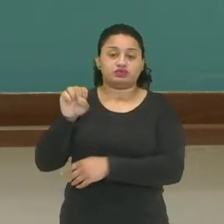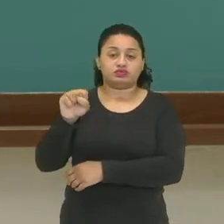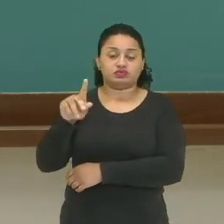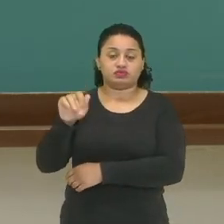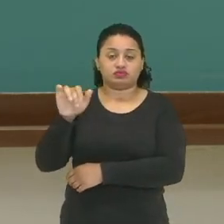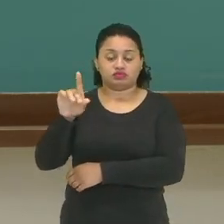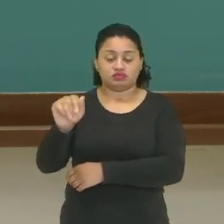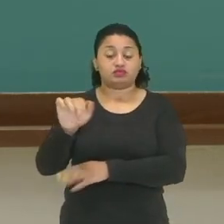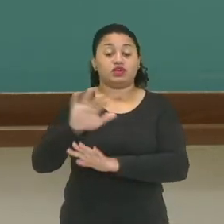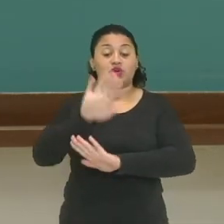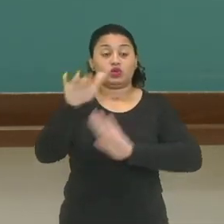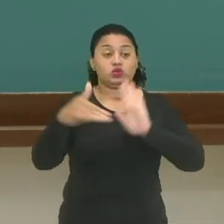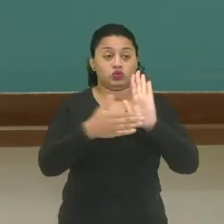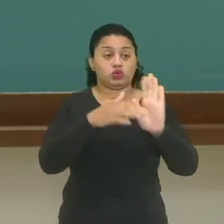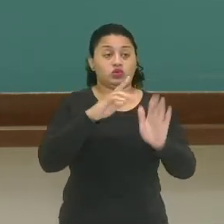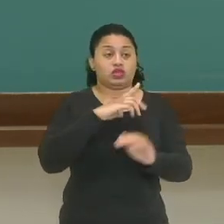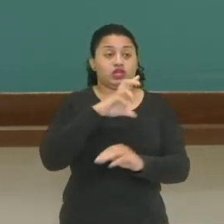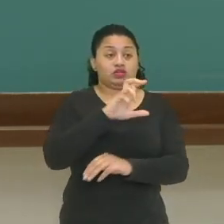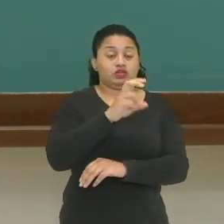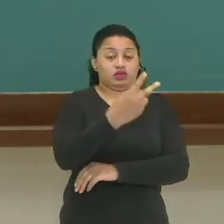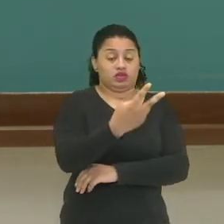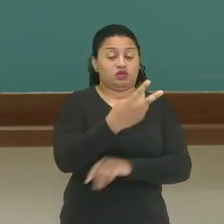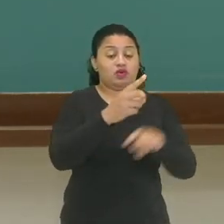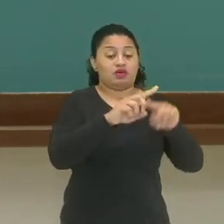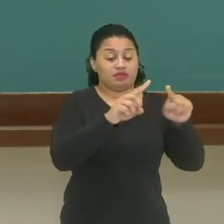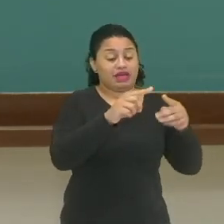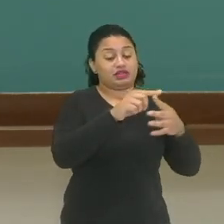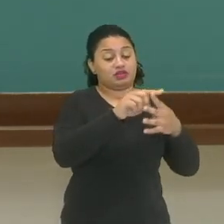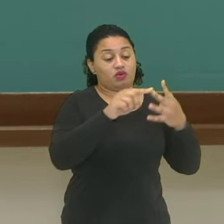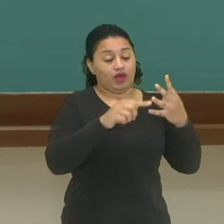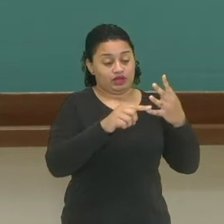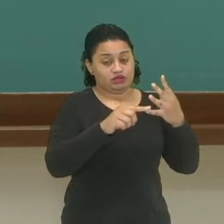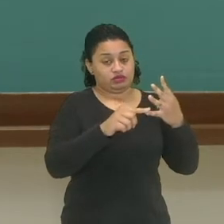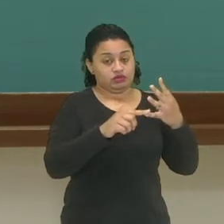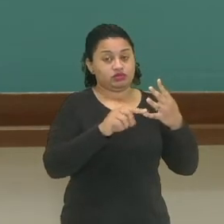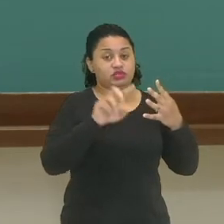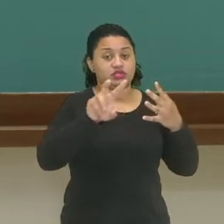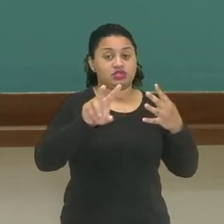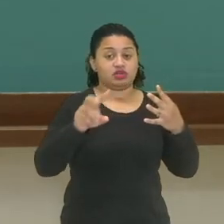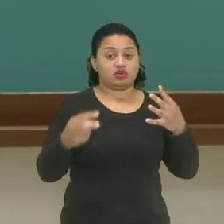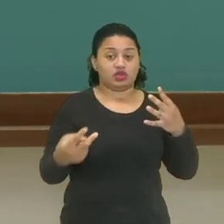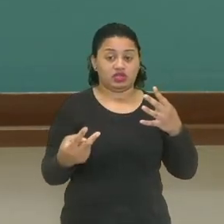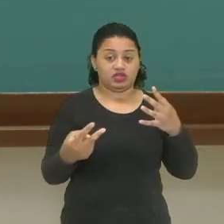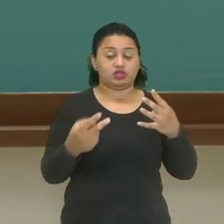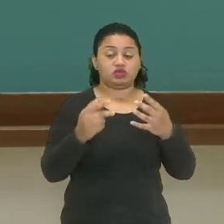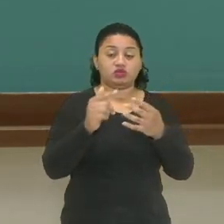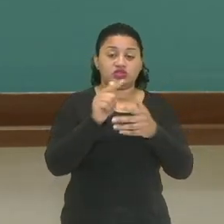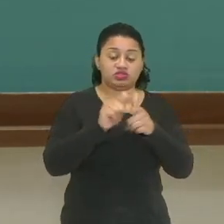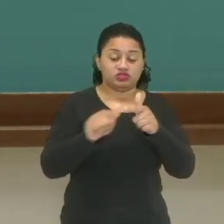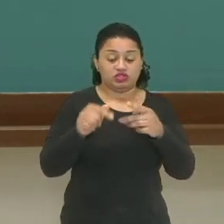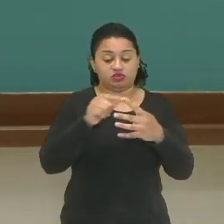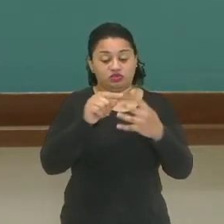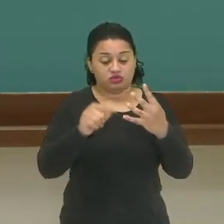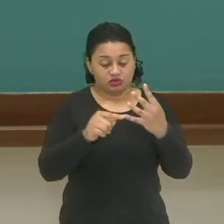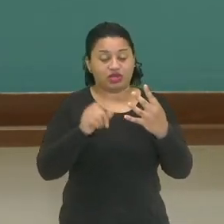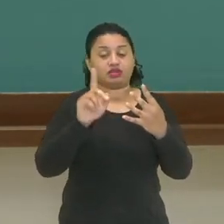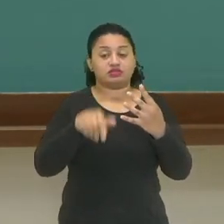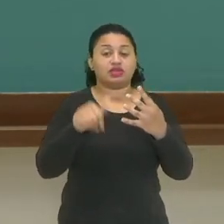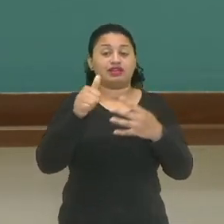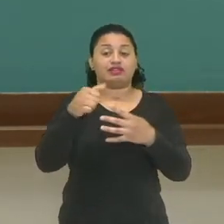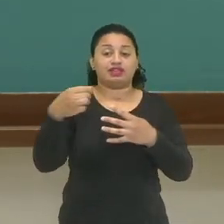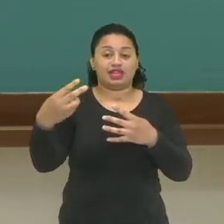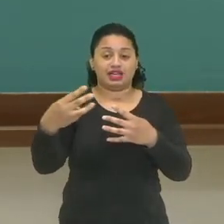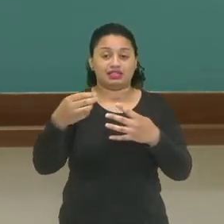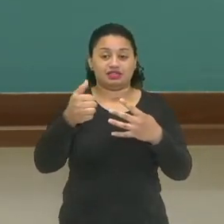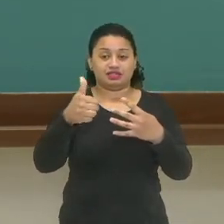tenho 52 cartas, porém são 4 naipes. Neste caso, nós usamos as espadas. Então, por isso